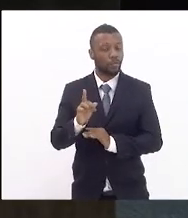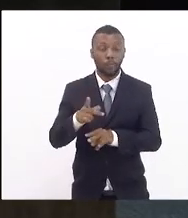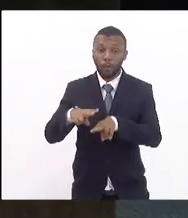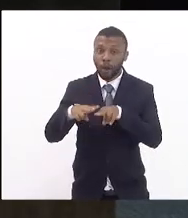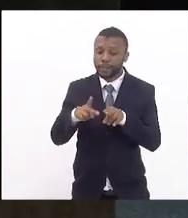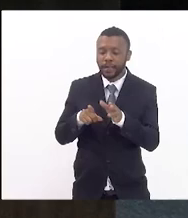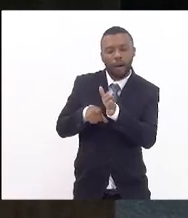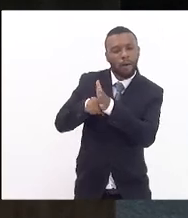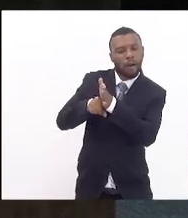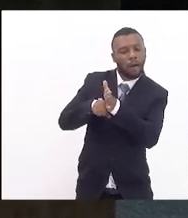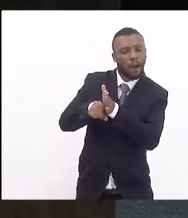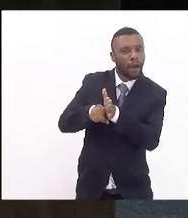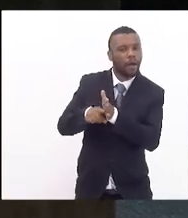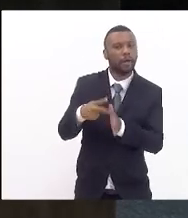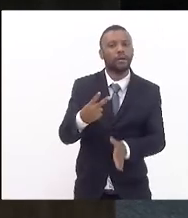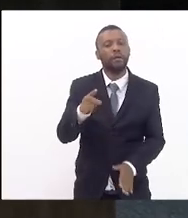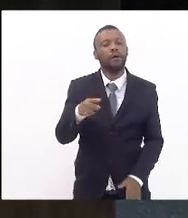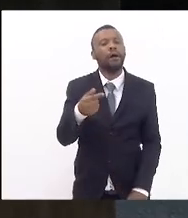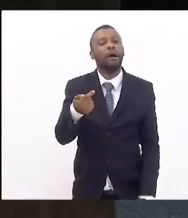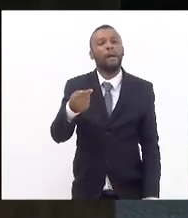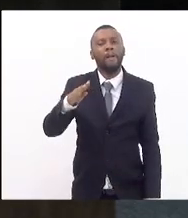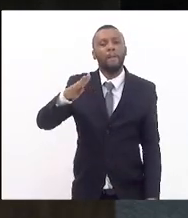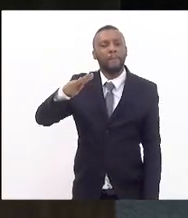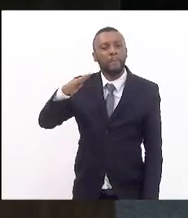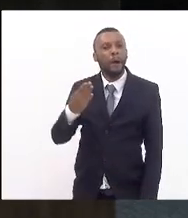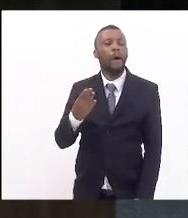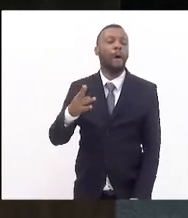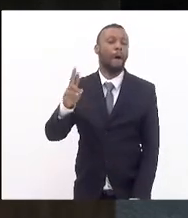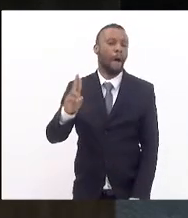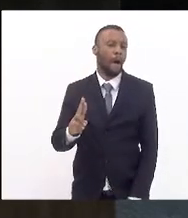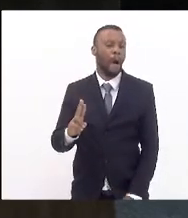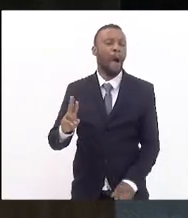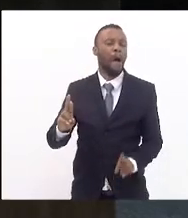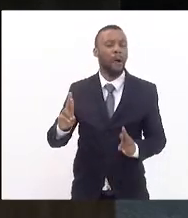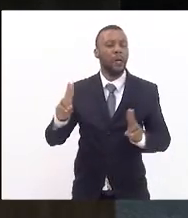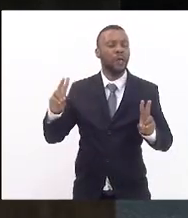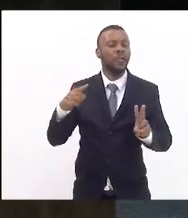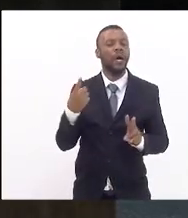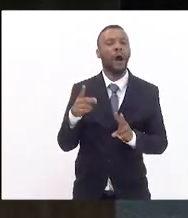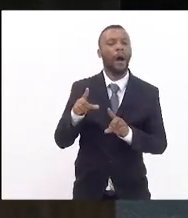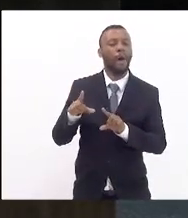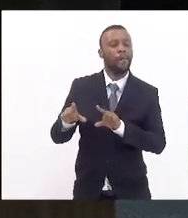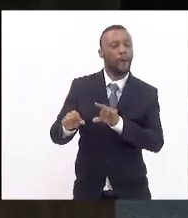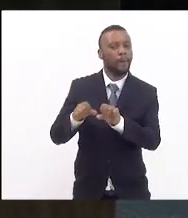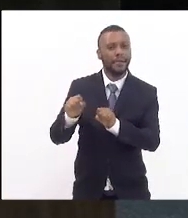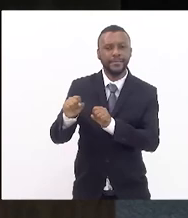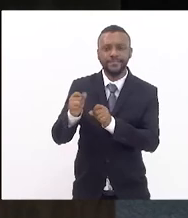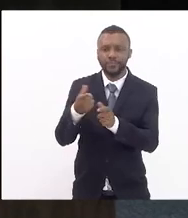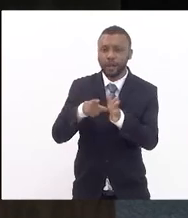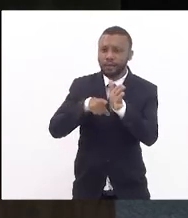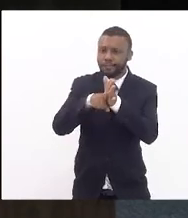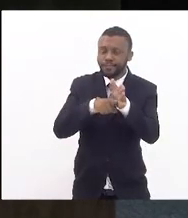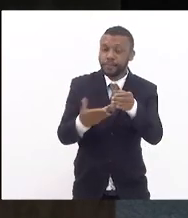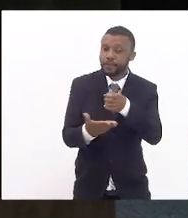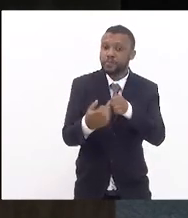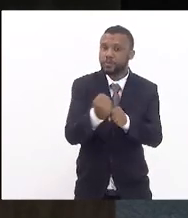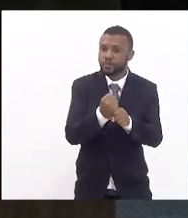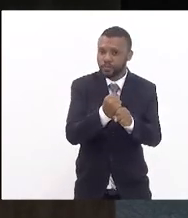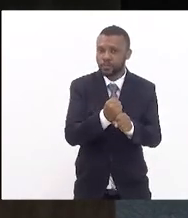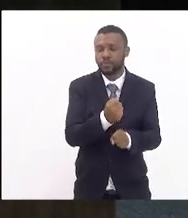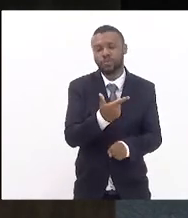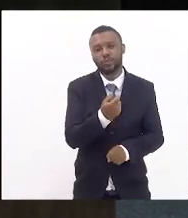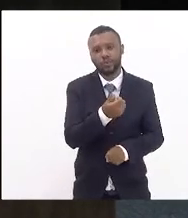2,7 bilhões de reais. A diferença, eu pegando 2018, que é o